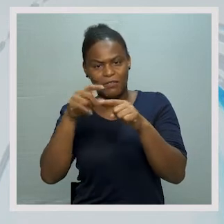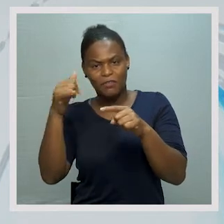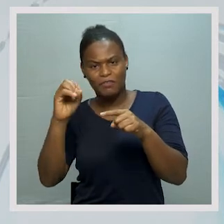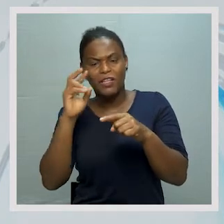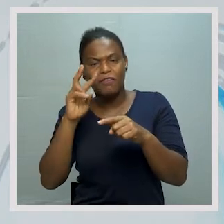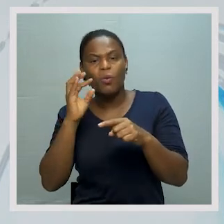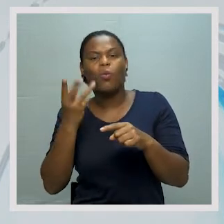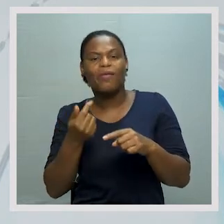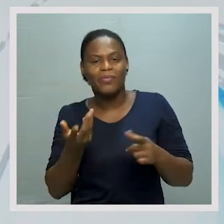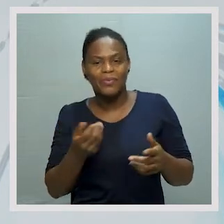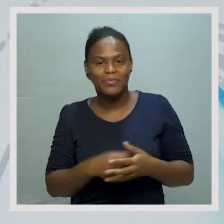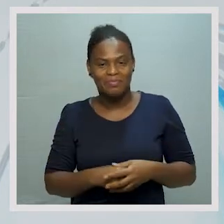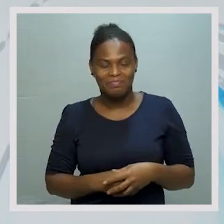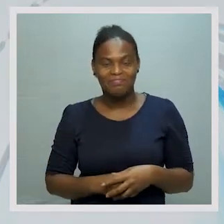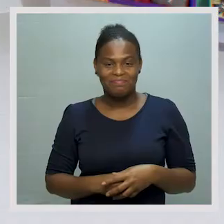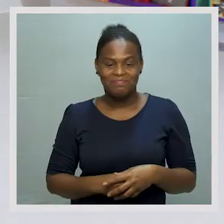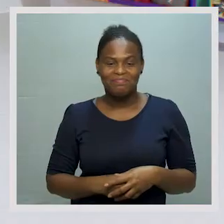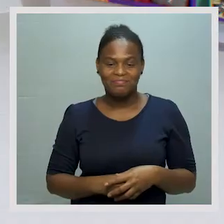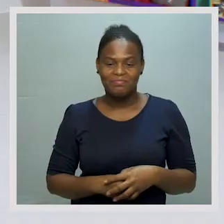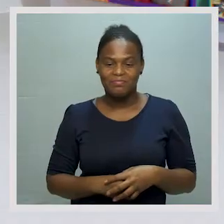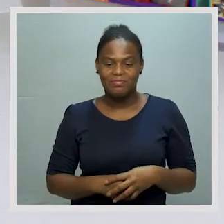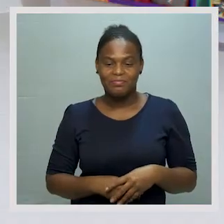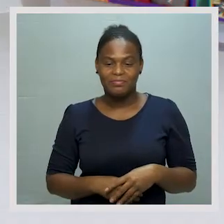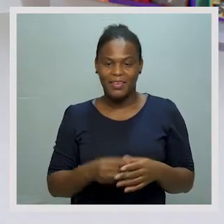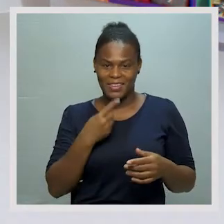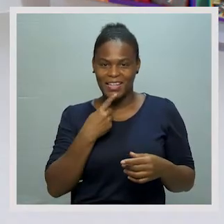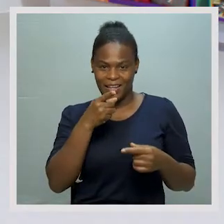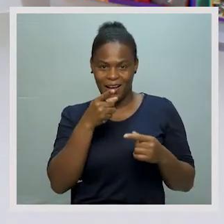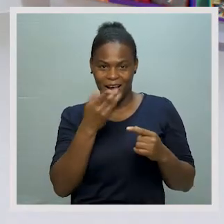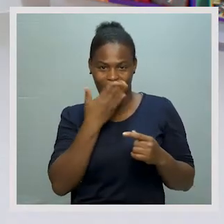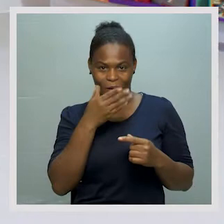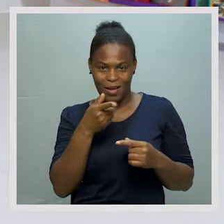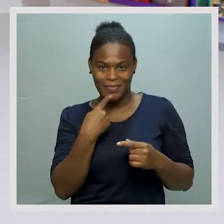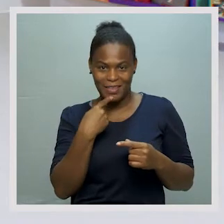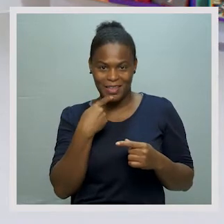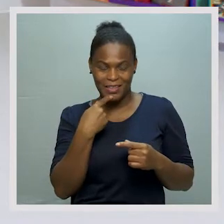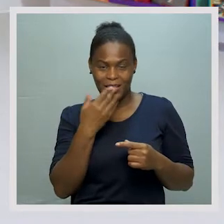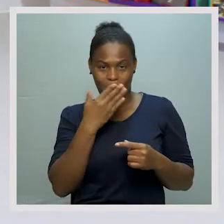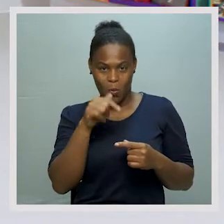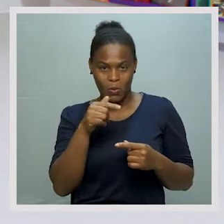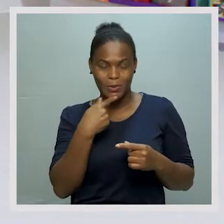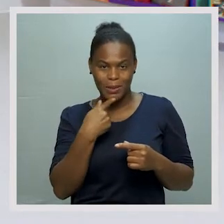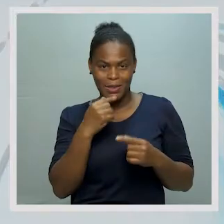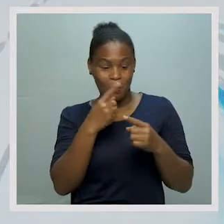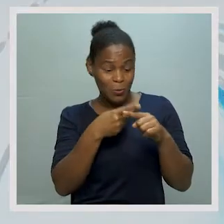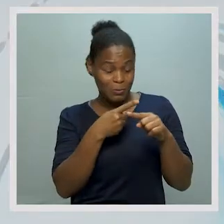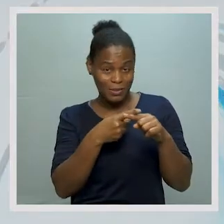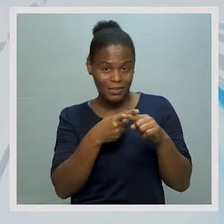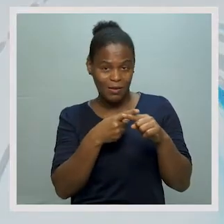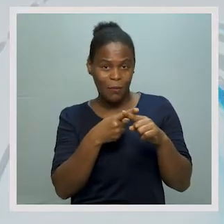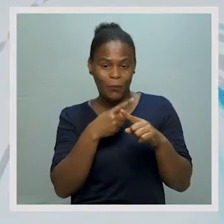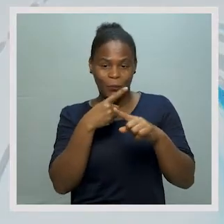ver que vai dar o mesmo resultado. Isso mesmo. Entenderam então a aula de hoje sobre multiplicação